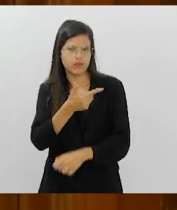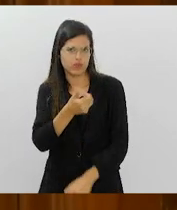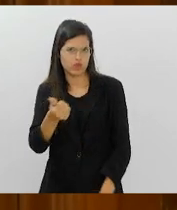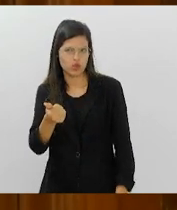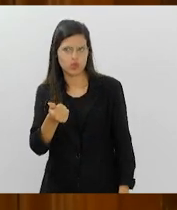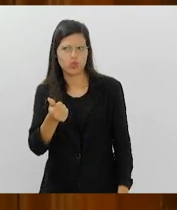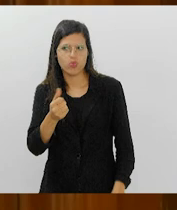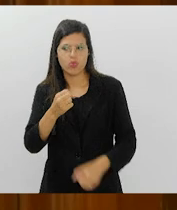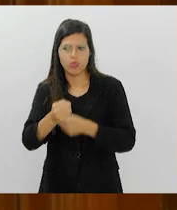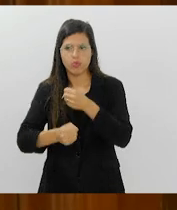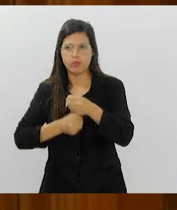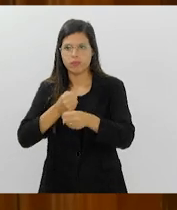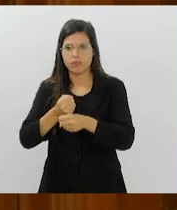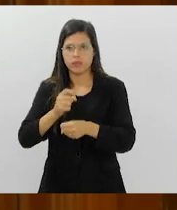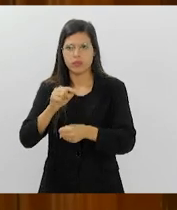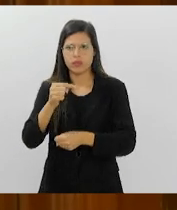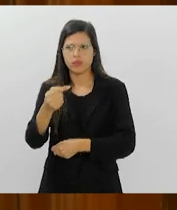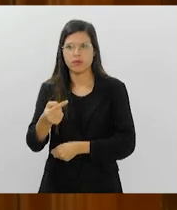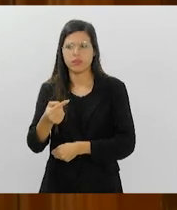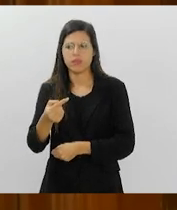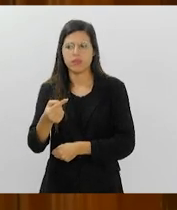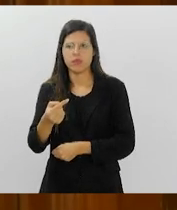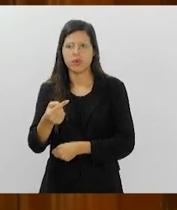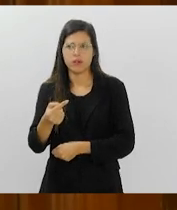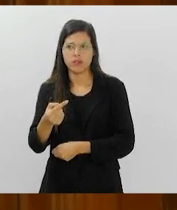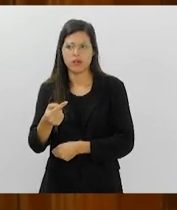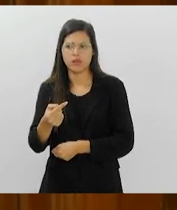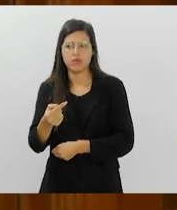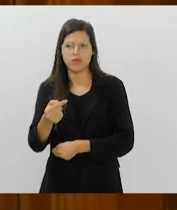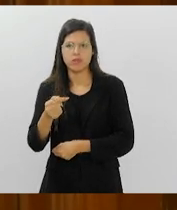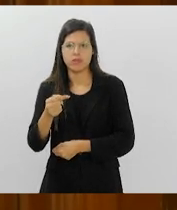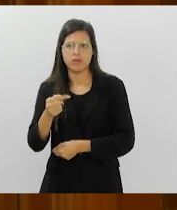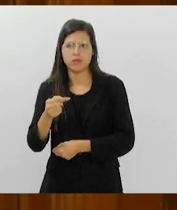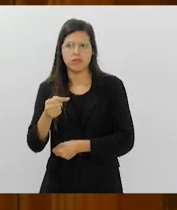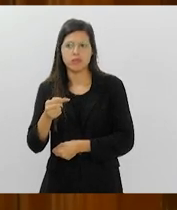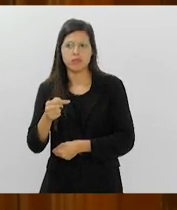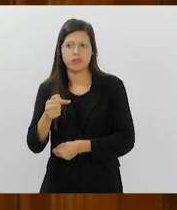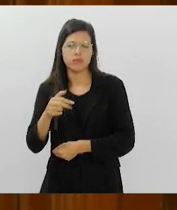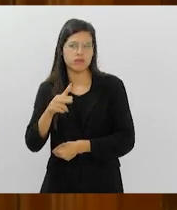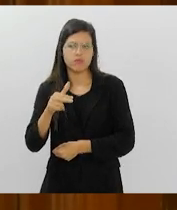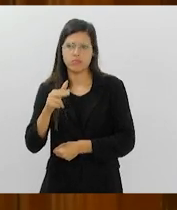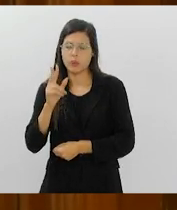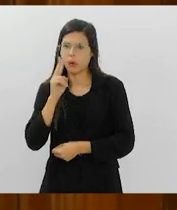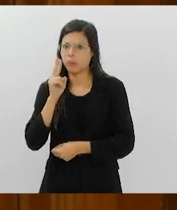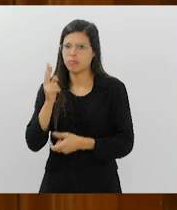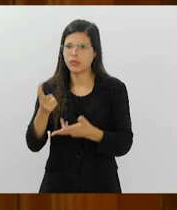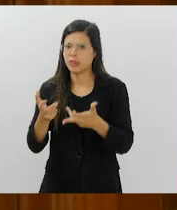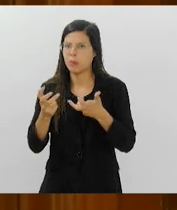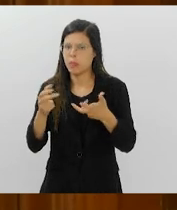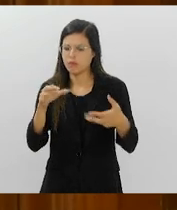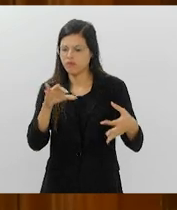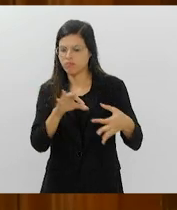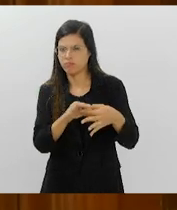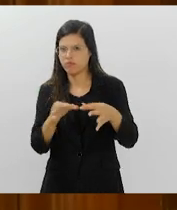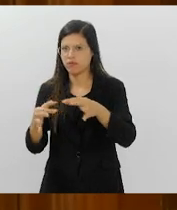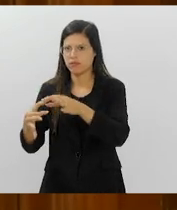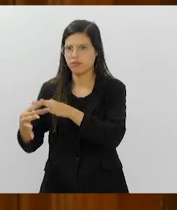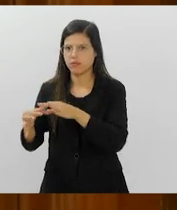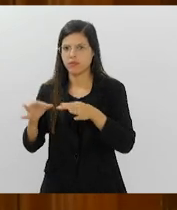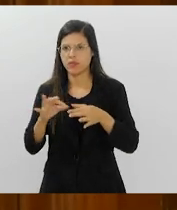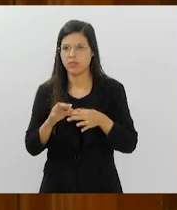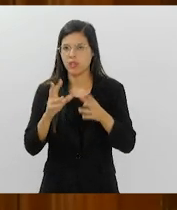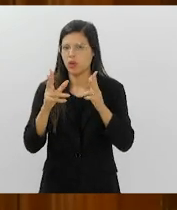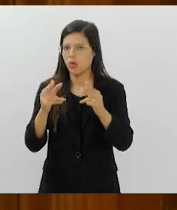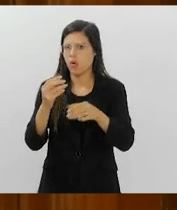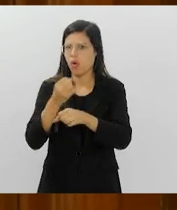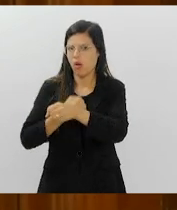eu nunca vi uma mobilização tão grande dos órgãos, né, como houve no ano passado. Não